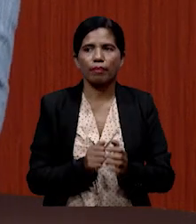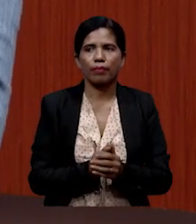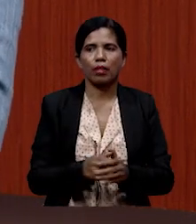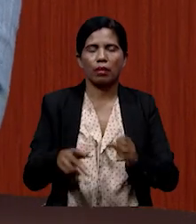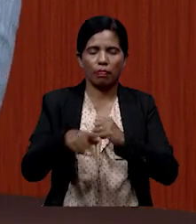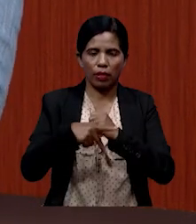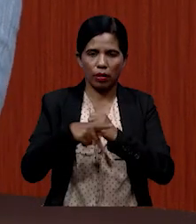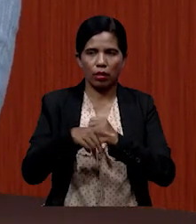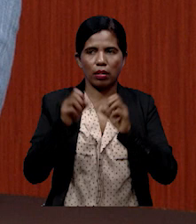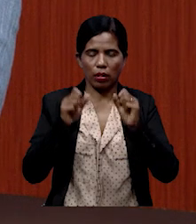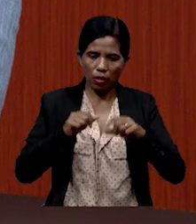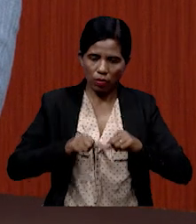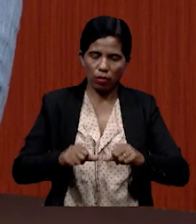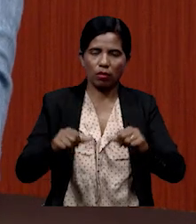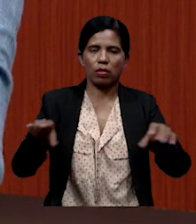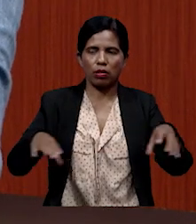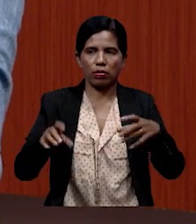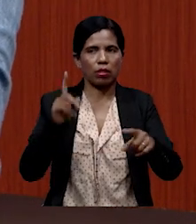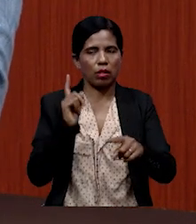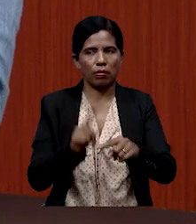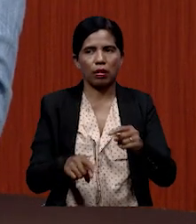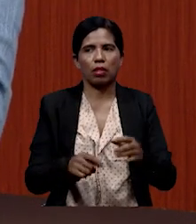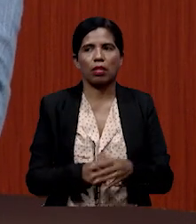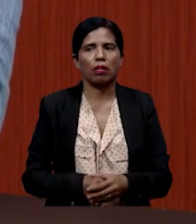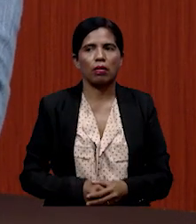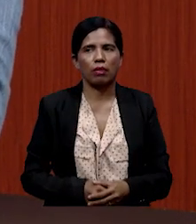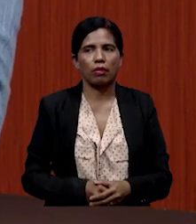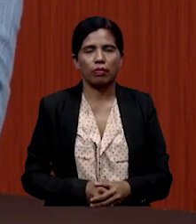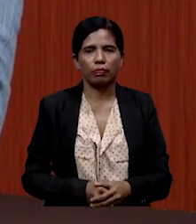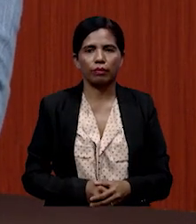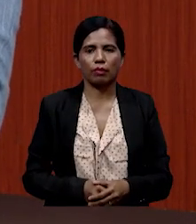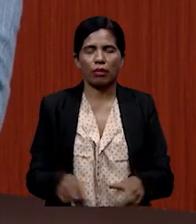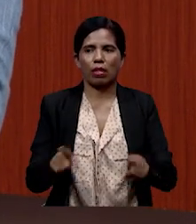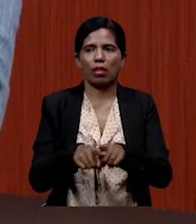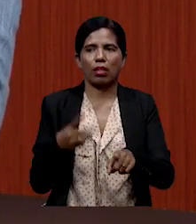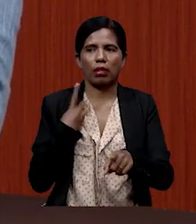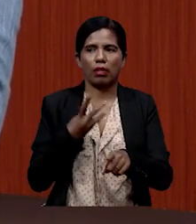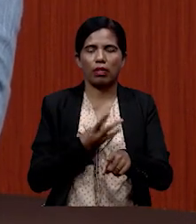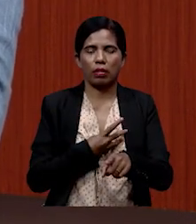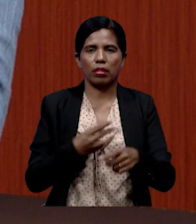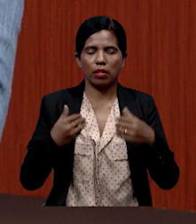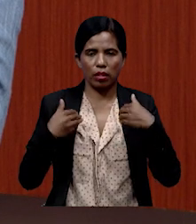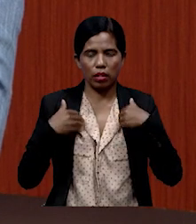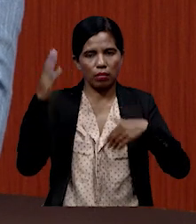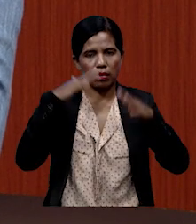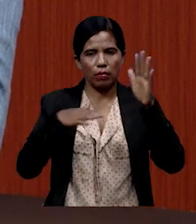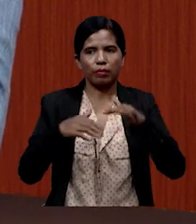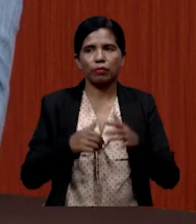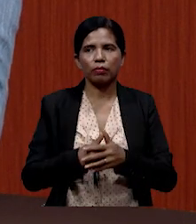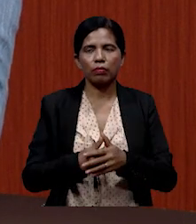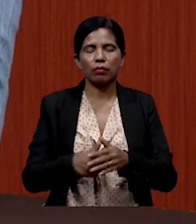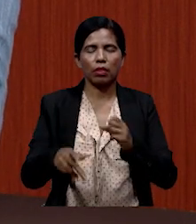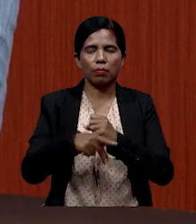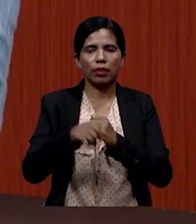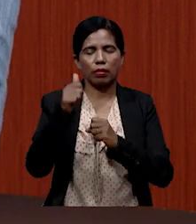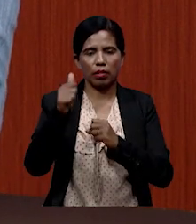da saia tem que continuar. Labele, hanes andado kita ita yang acontece né? Se partido A